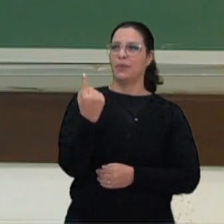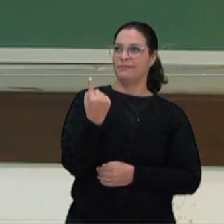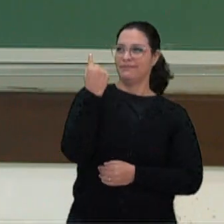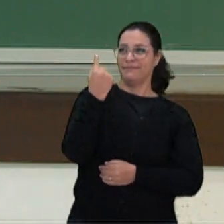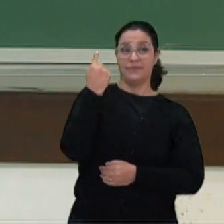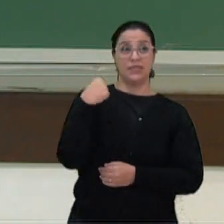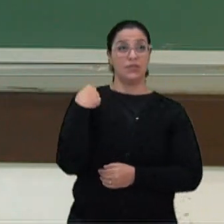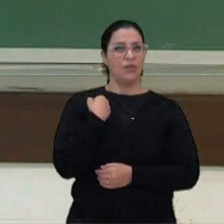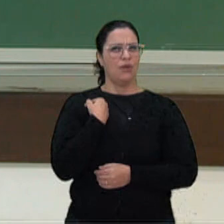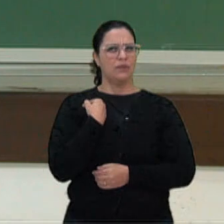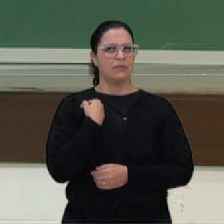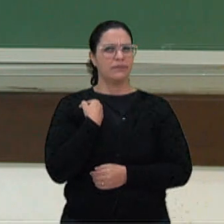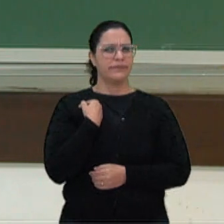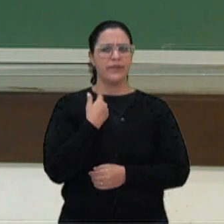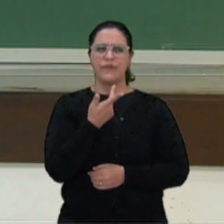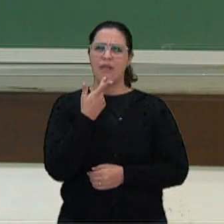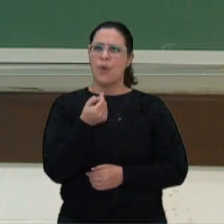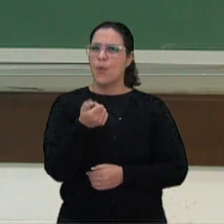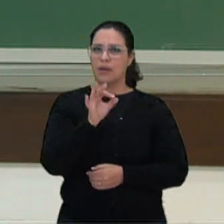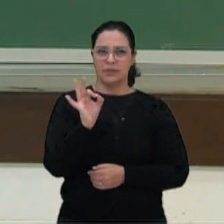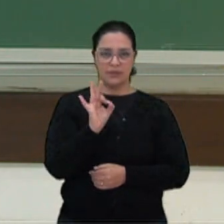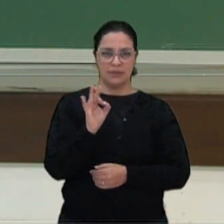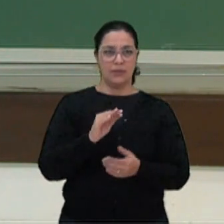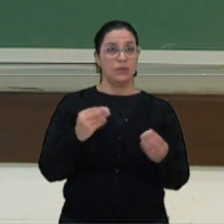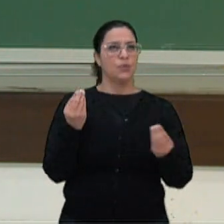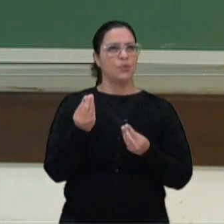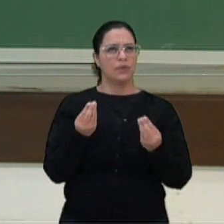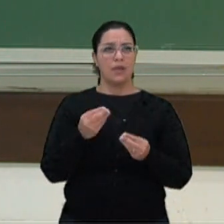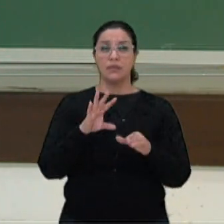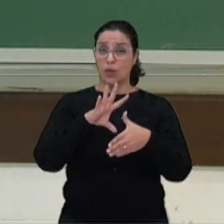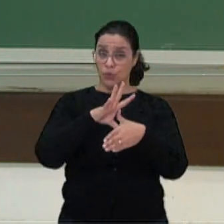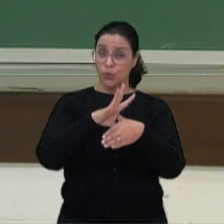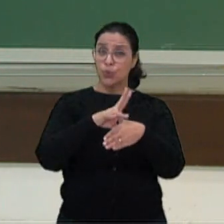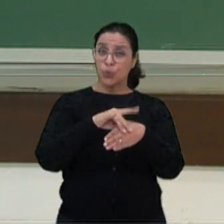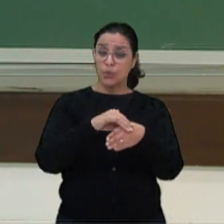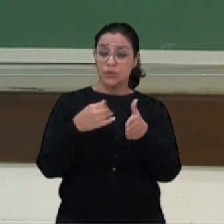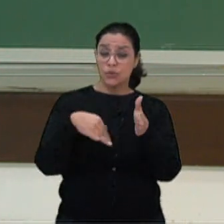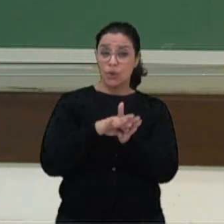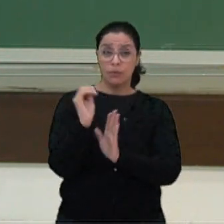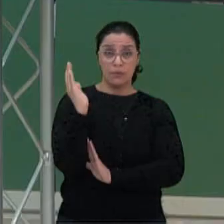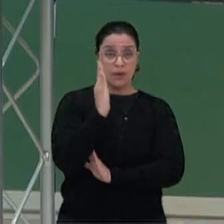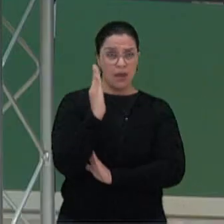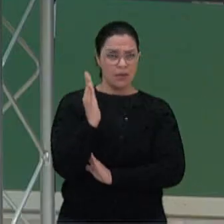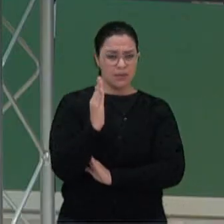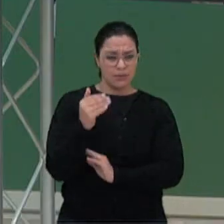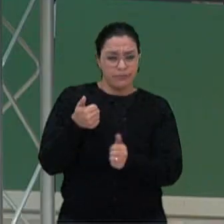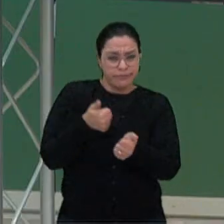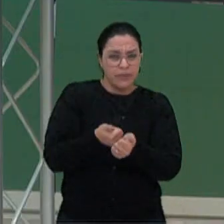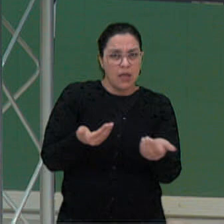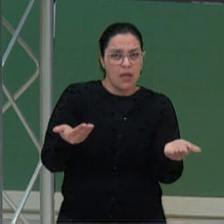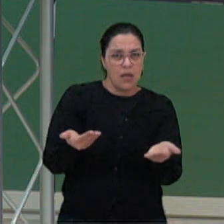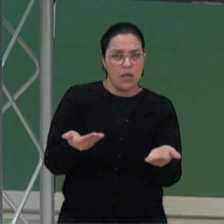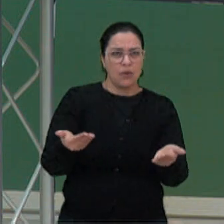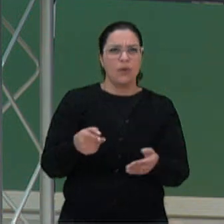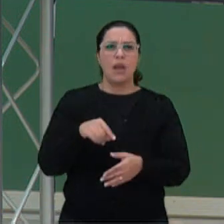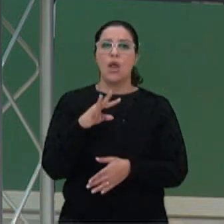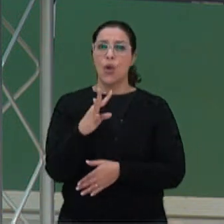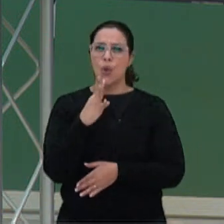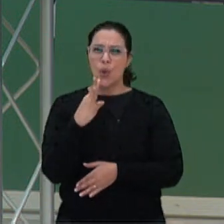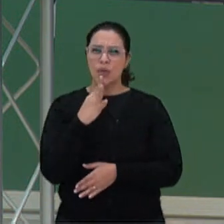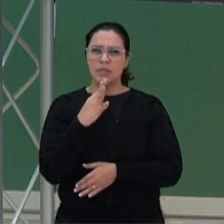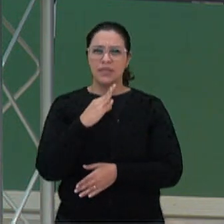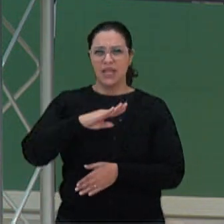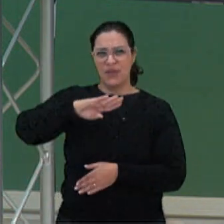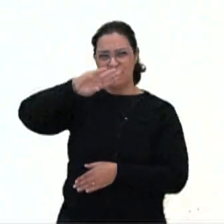gente menos tem coisa para falar, gente, tá? Então, chikungunya chegou no Brasil também não faz muito tempo. É conhecido como